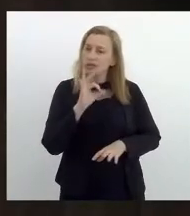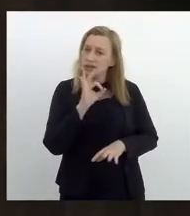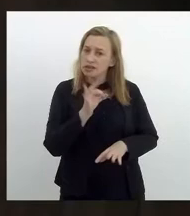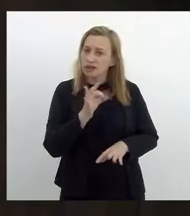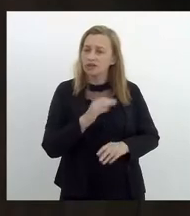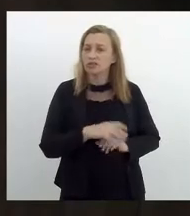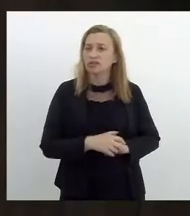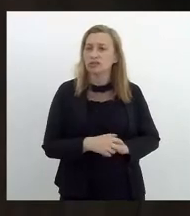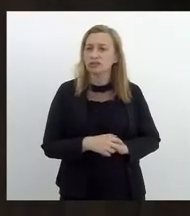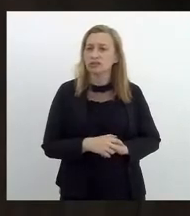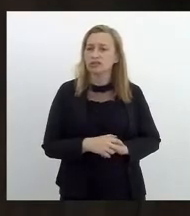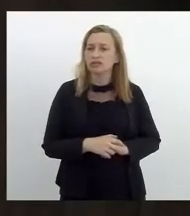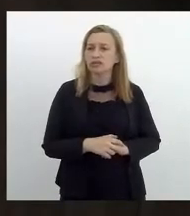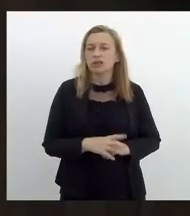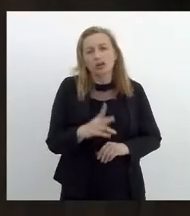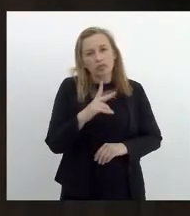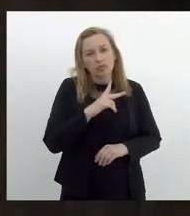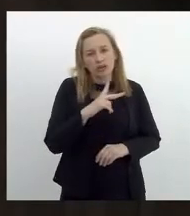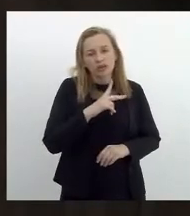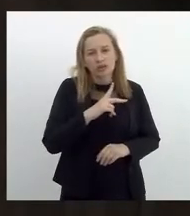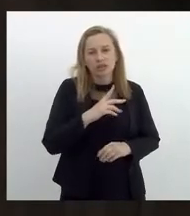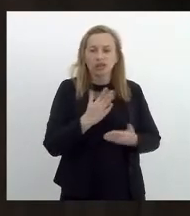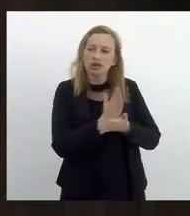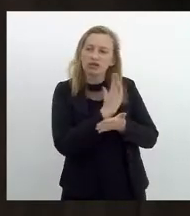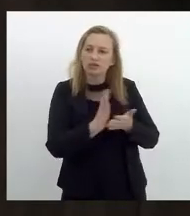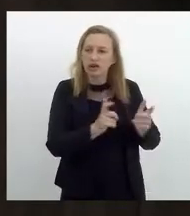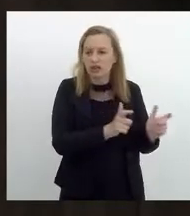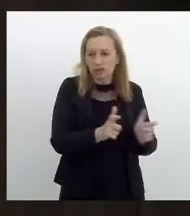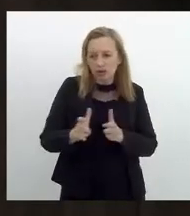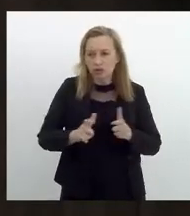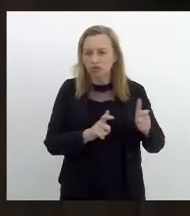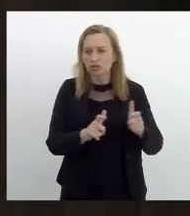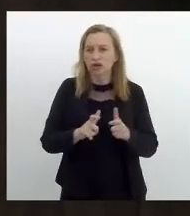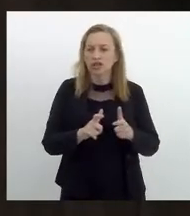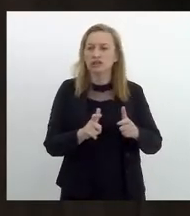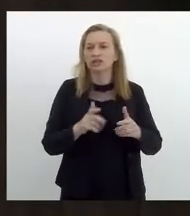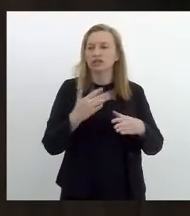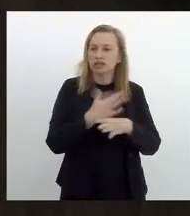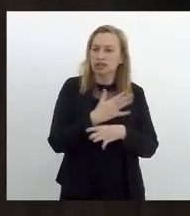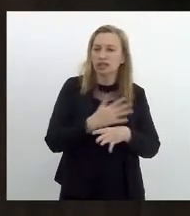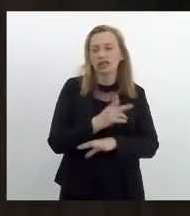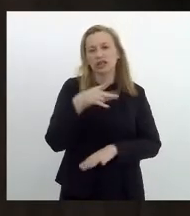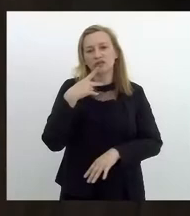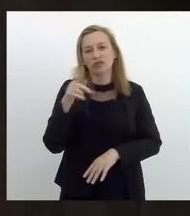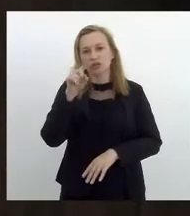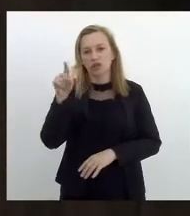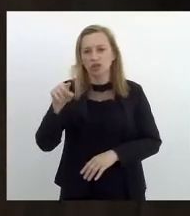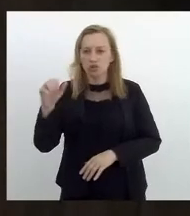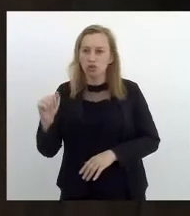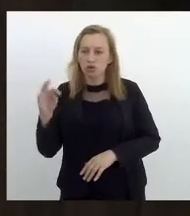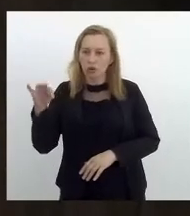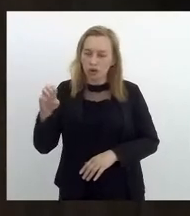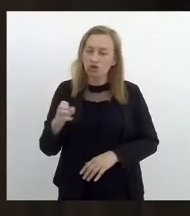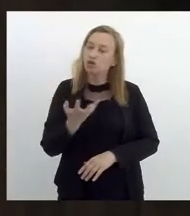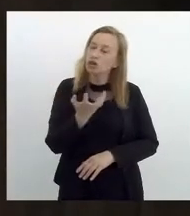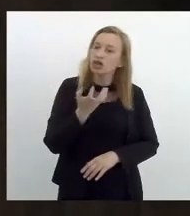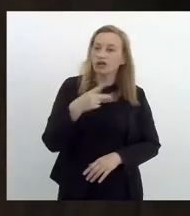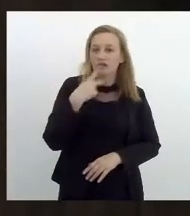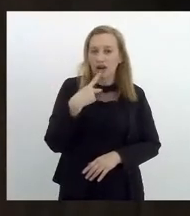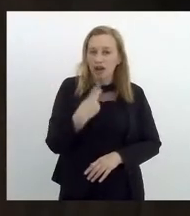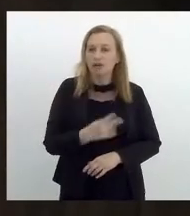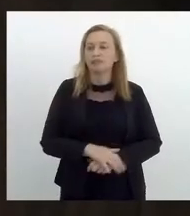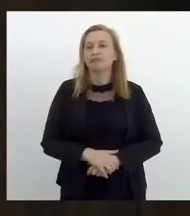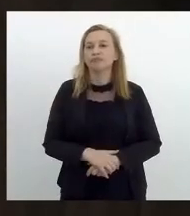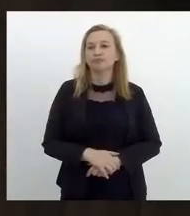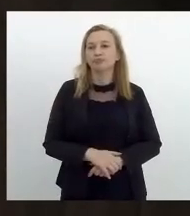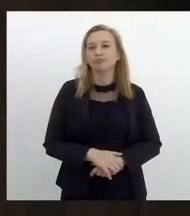específicas, particularmente em certas regiões do estado e da cidade. Ele mencionou a zona oeste da capital. Eu queria dizer que há,